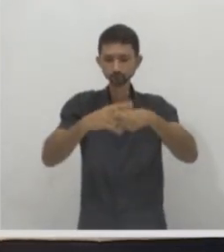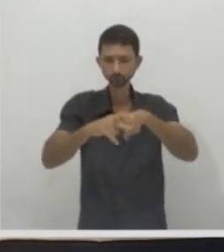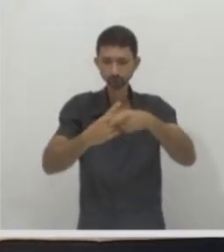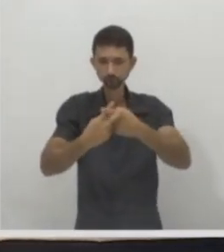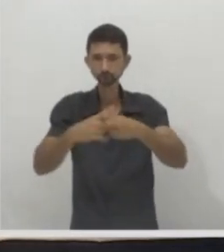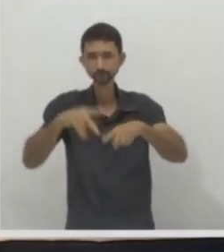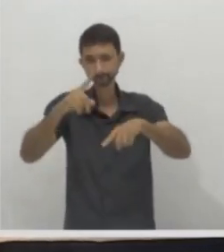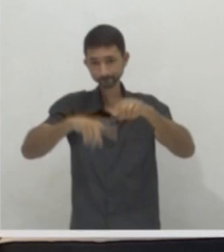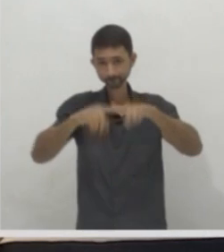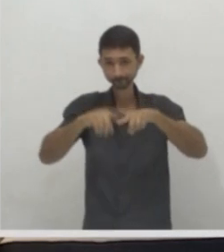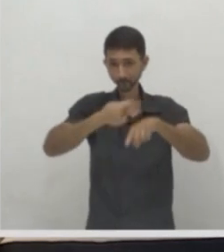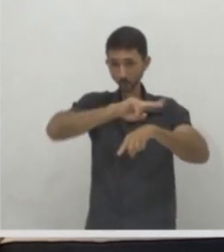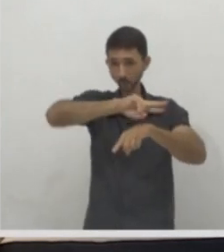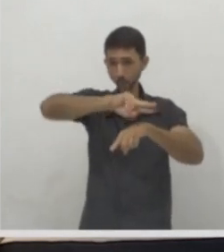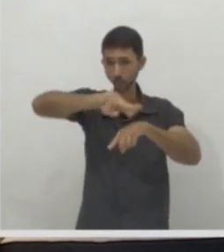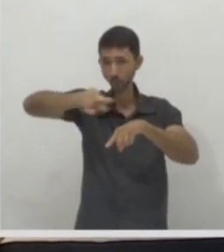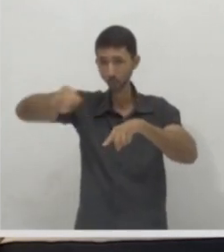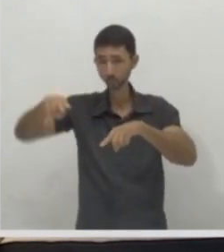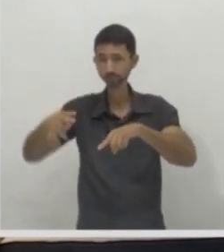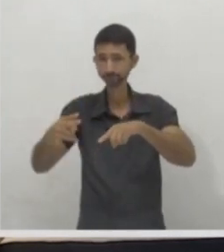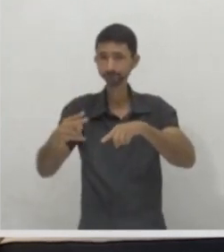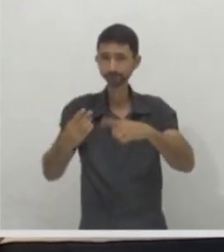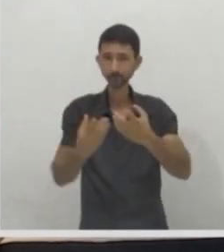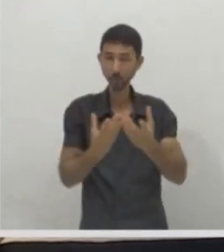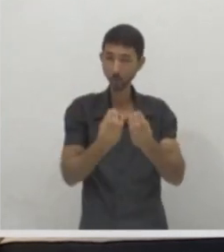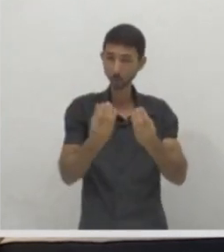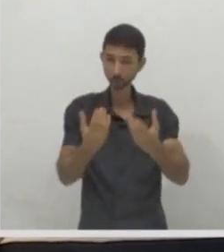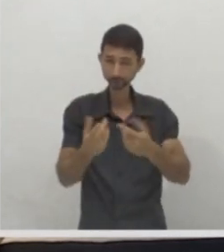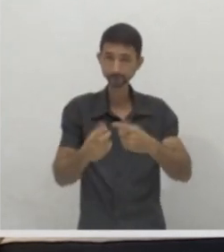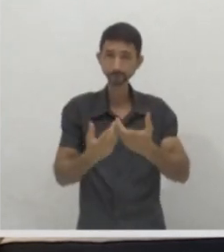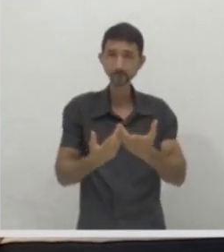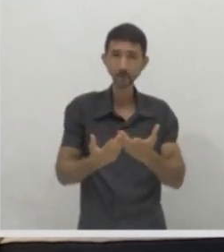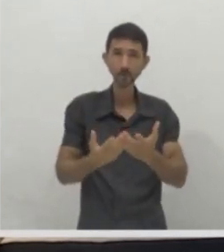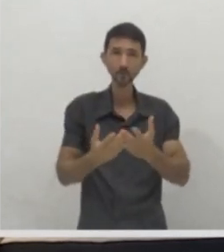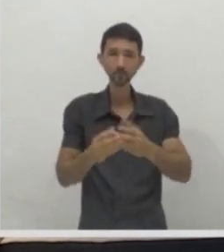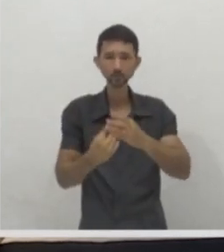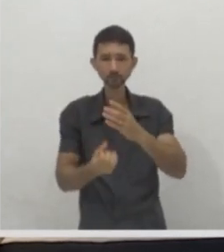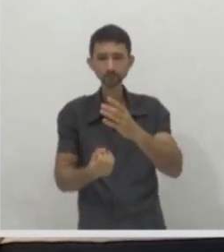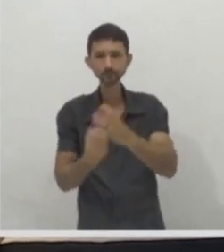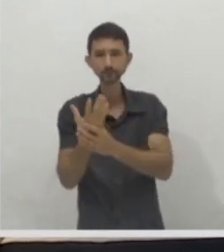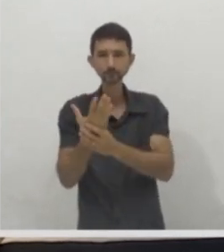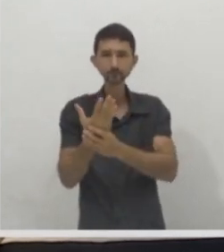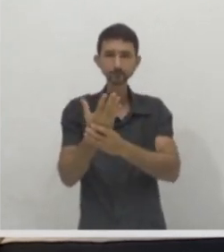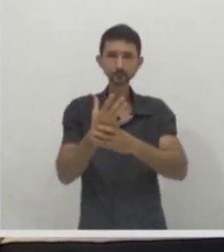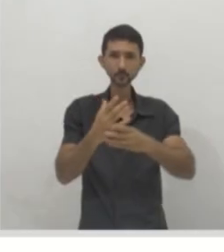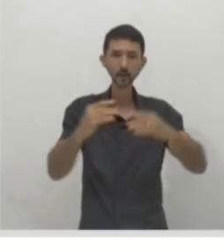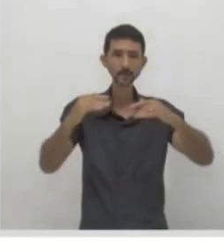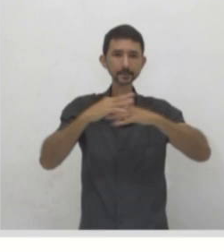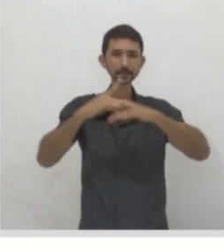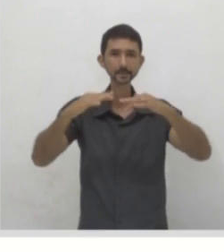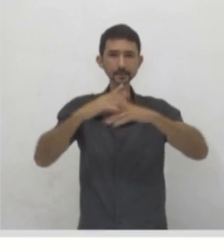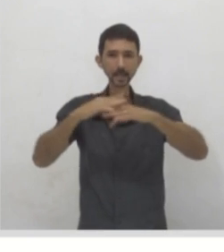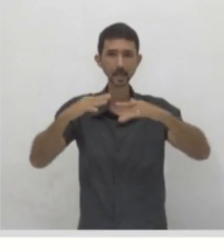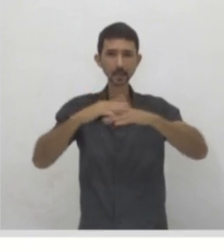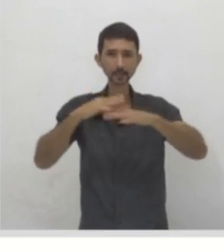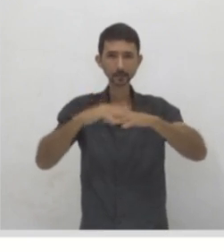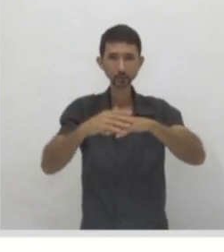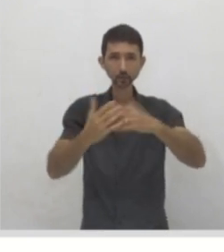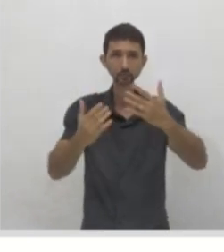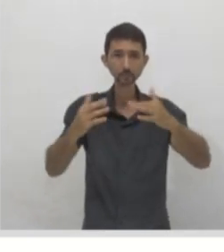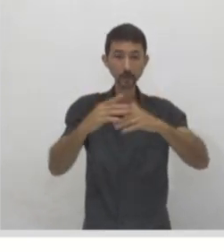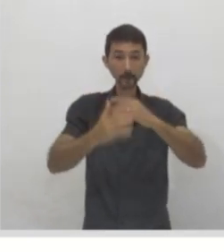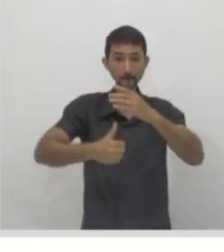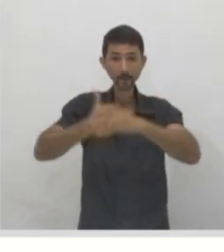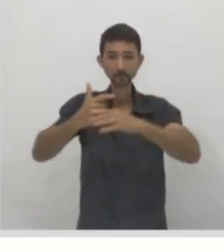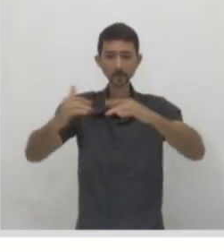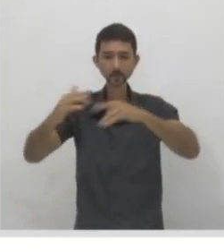utensílios, ou seja, aquilo que era útil para eles. Nós vamos ver o aparecimento das primeiras cidades, né, e os seus efeitos